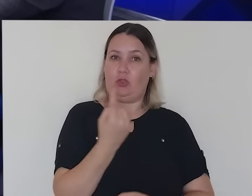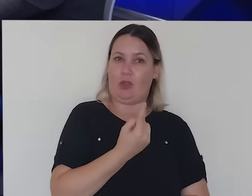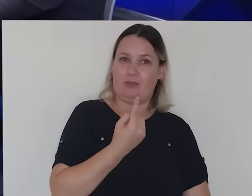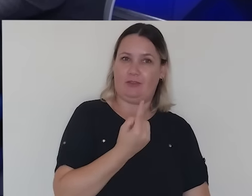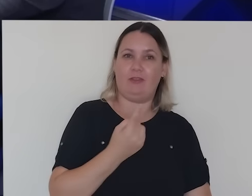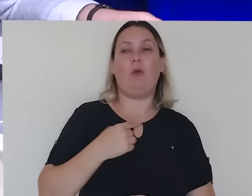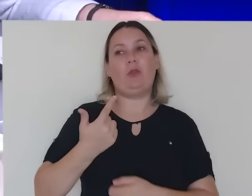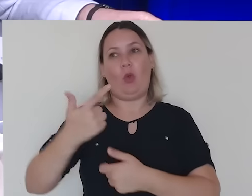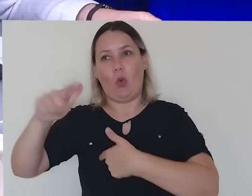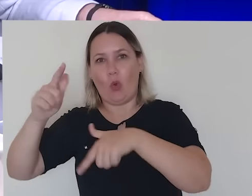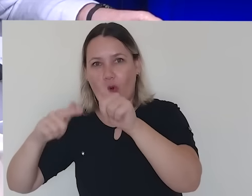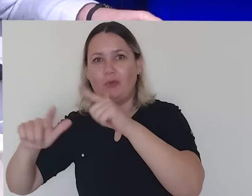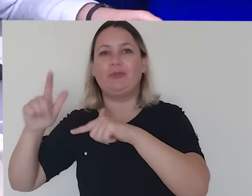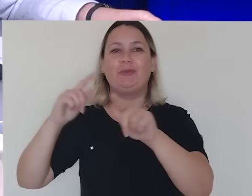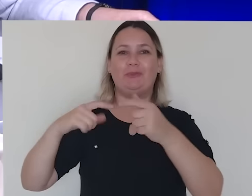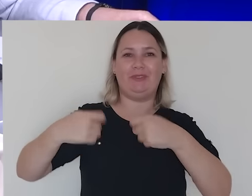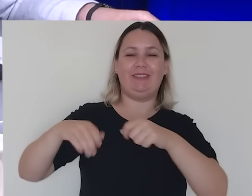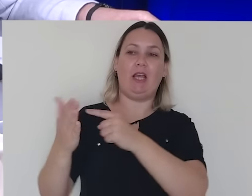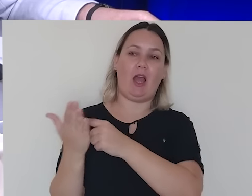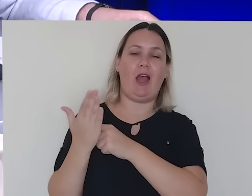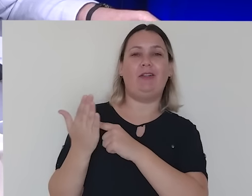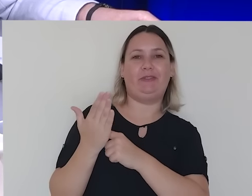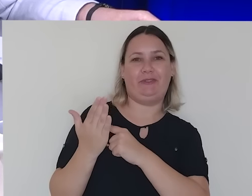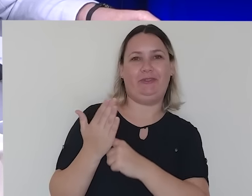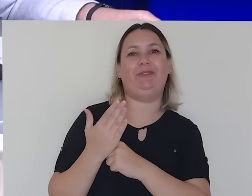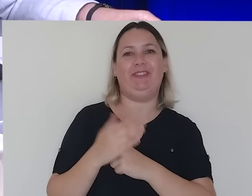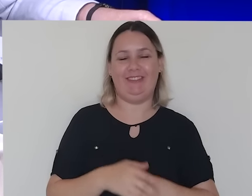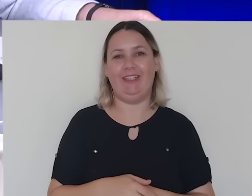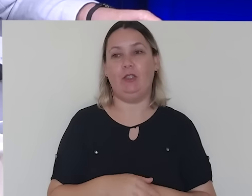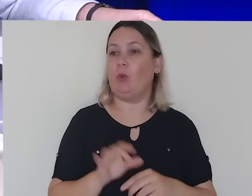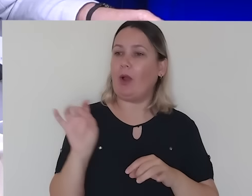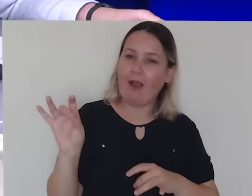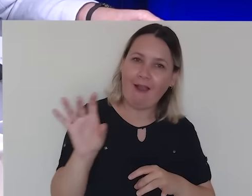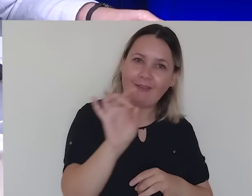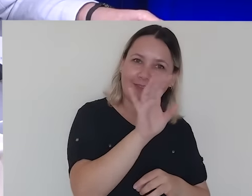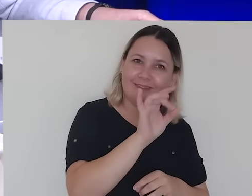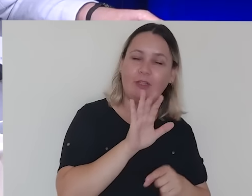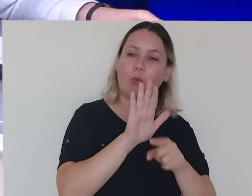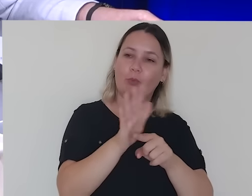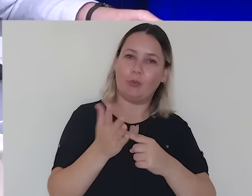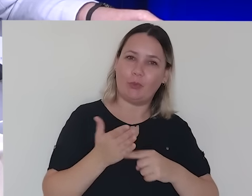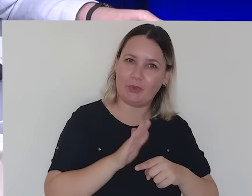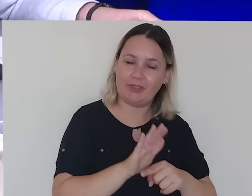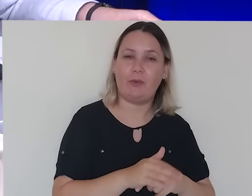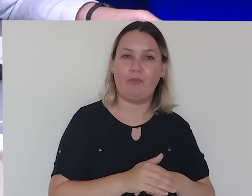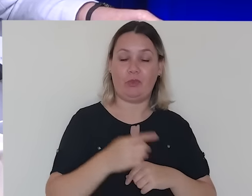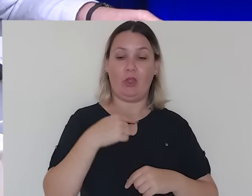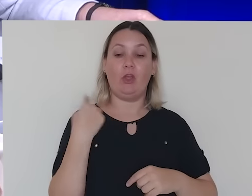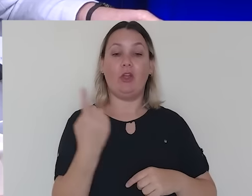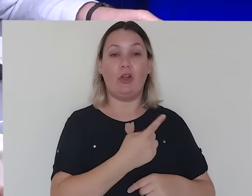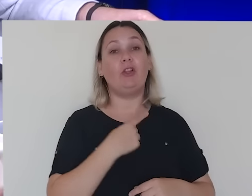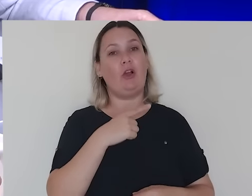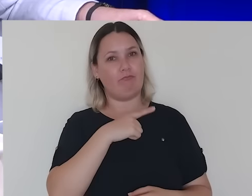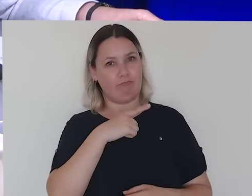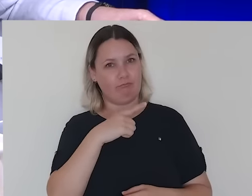fornecedores prisa das pessoas né e e dos usuários né então eh eu acho que nós temos um papel super importante de